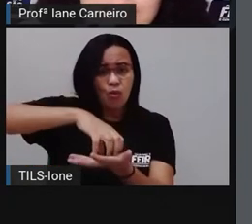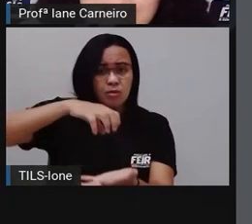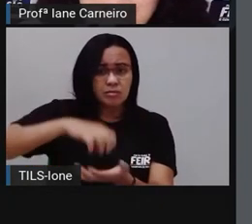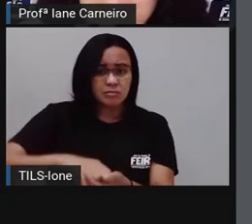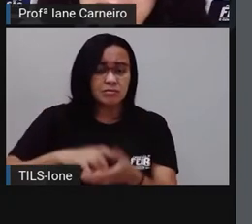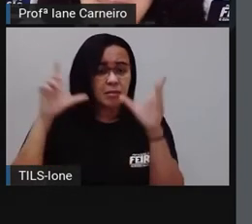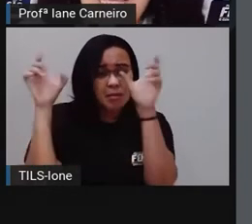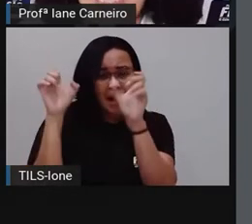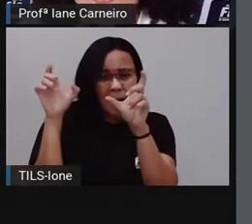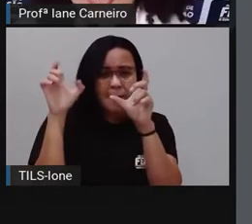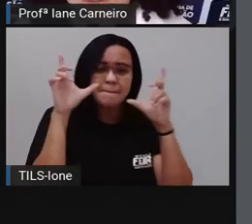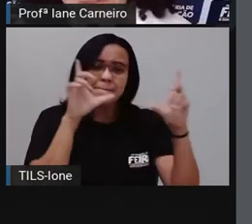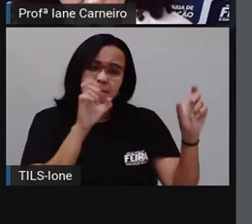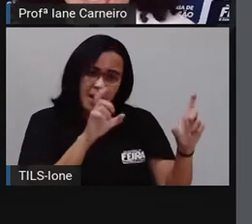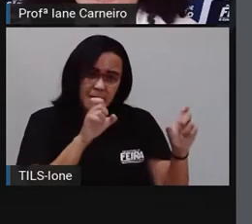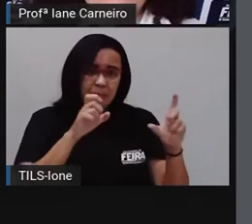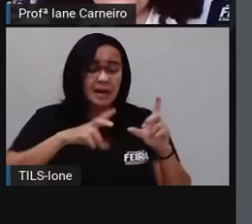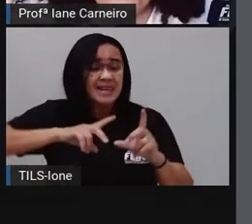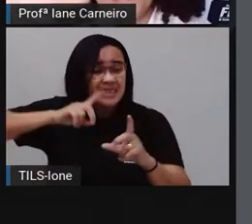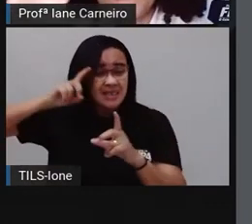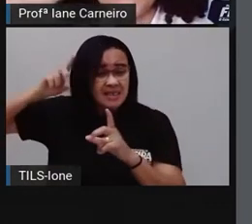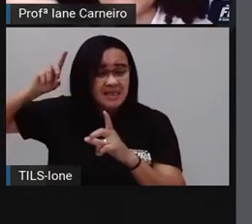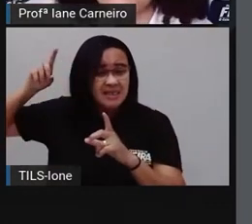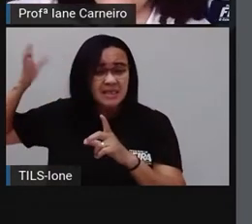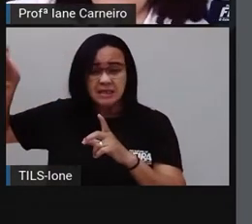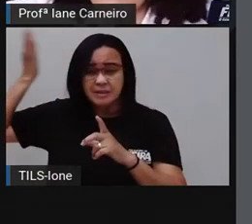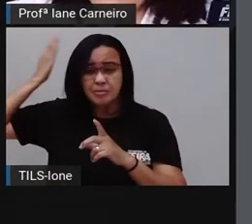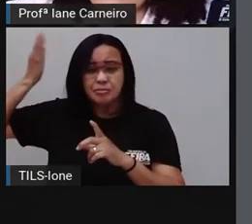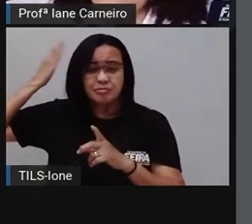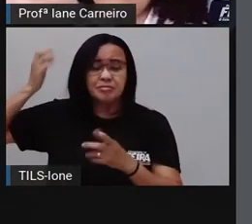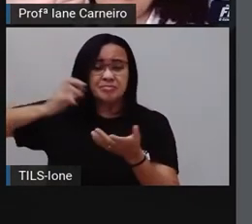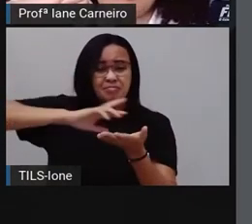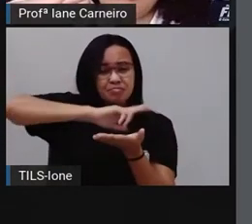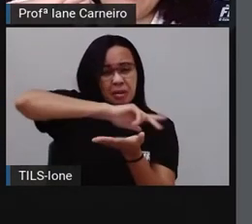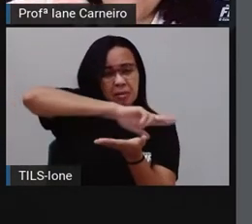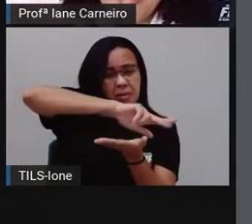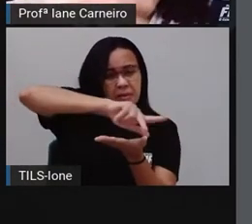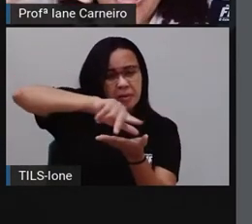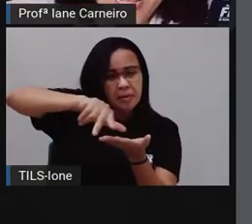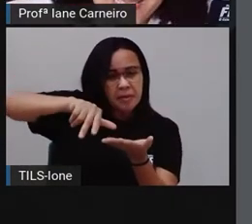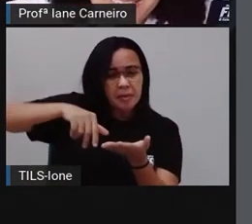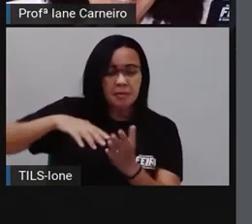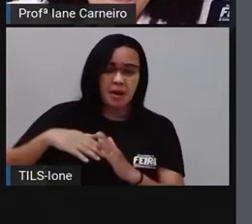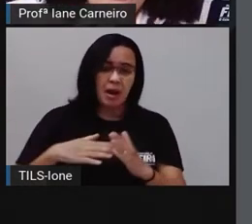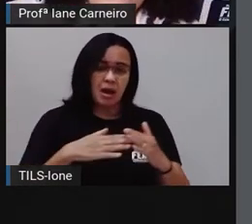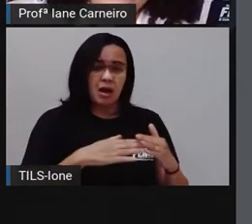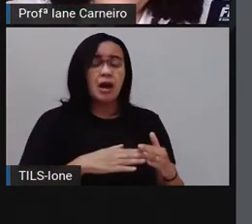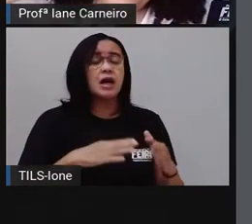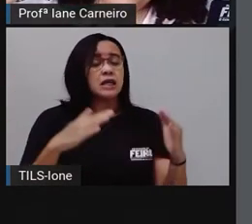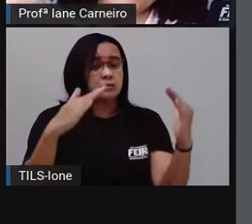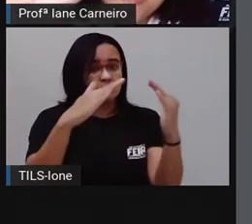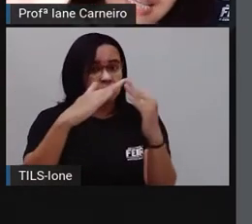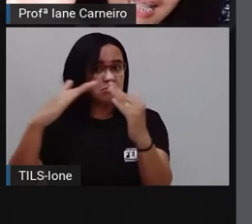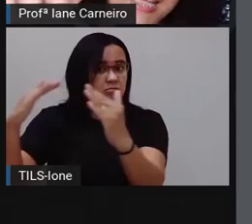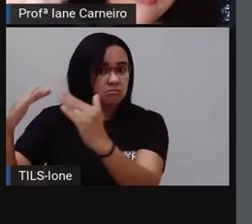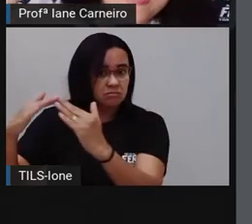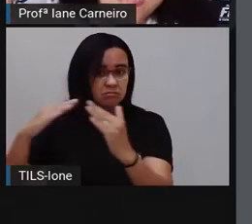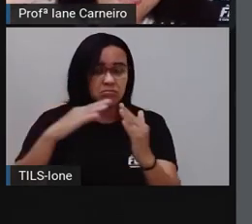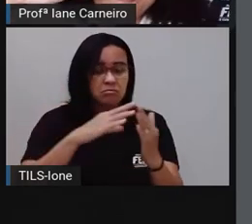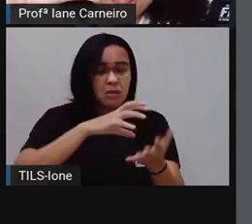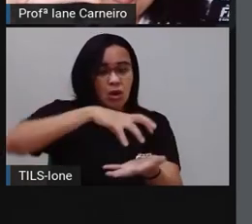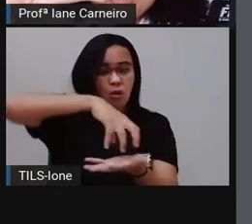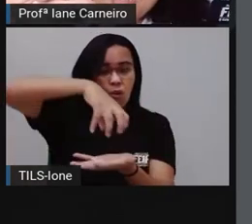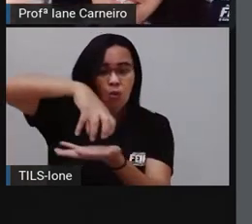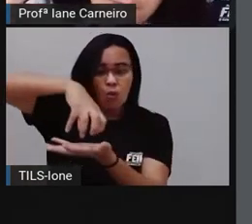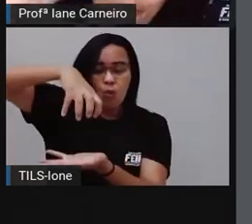foi na Praça do Lambi Lambi? Antigamente, né, tinham várias barracas, né, de fotografia, que você ia lá e fazia